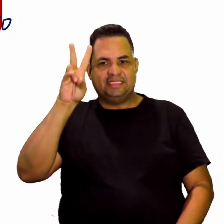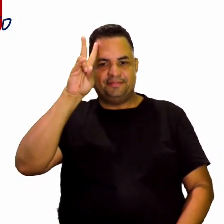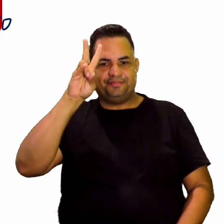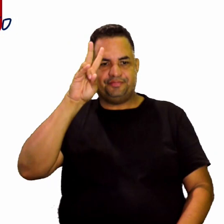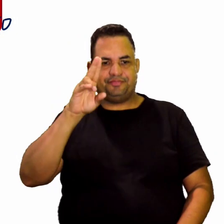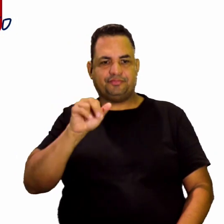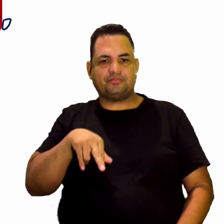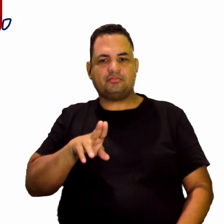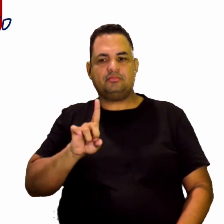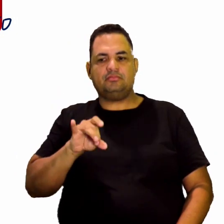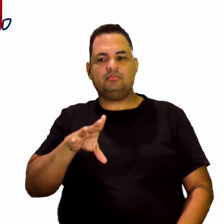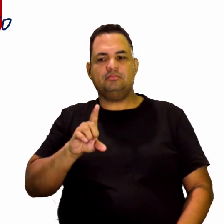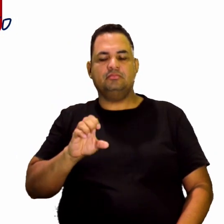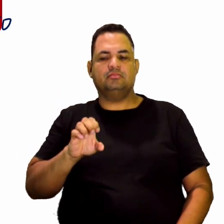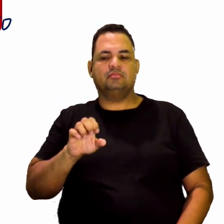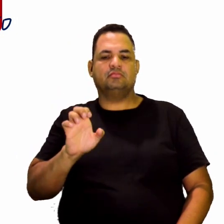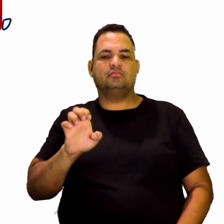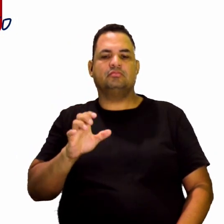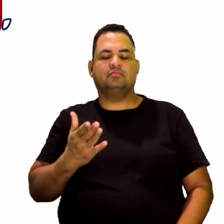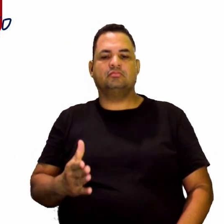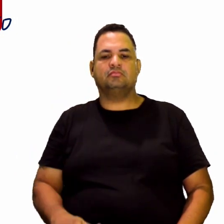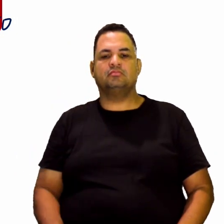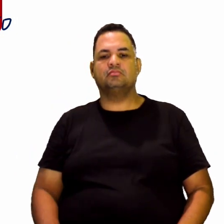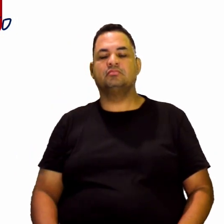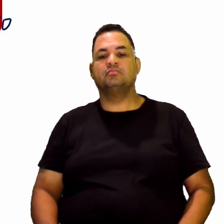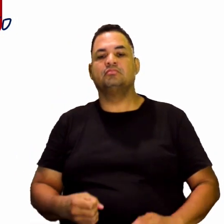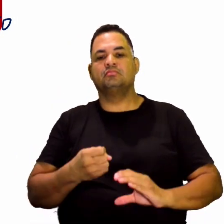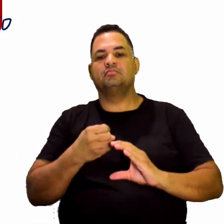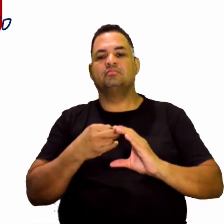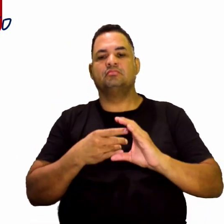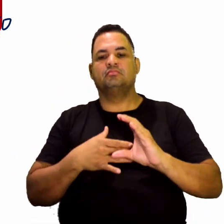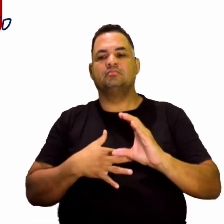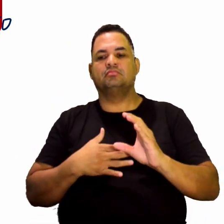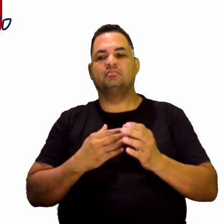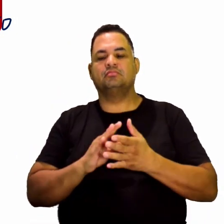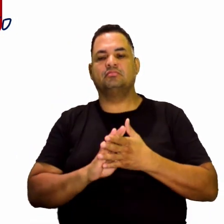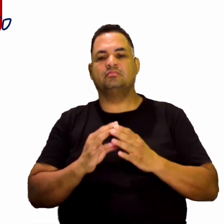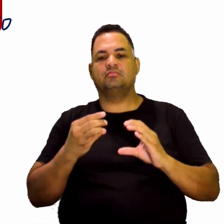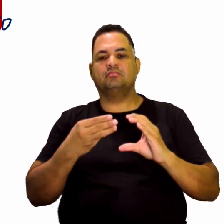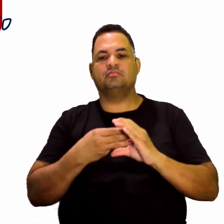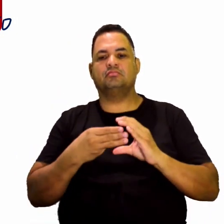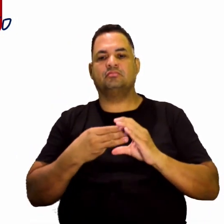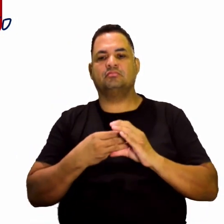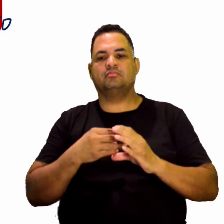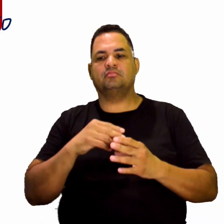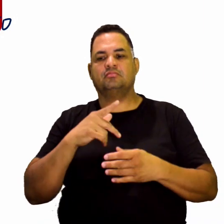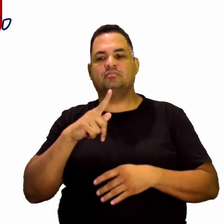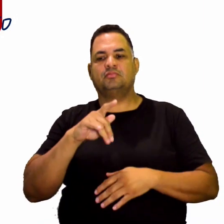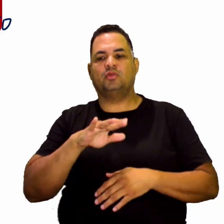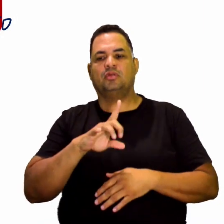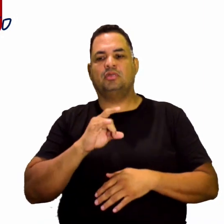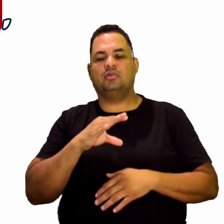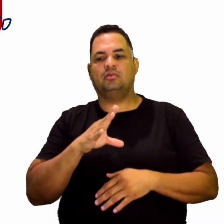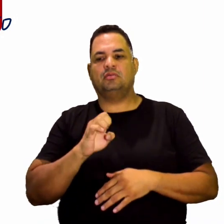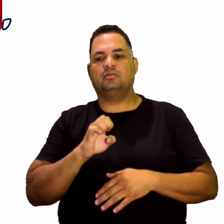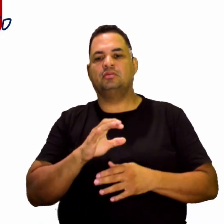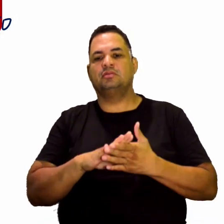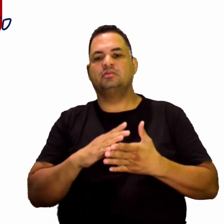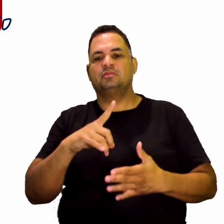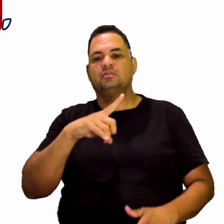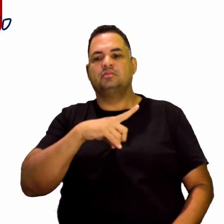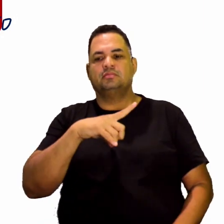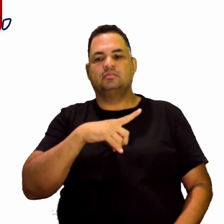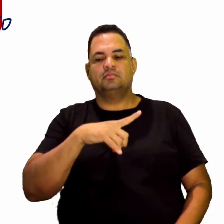lembrar que o nucleóide, né, ela é realmente uma característica de uma célula procarionte, ou seja,